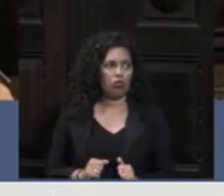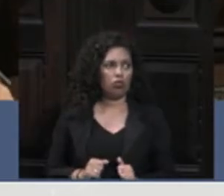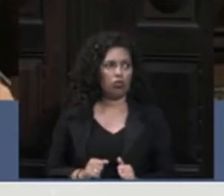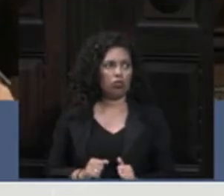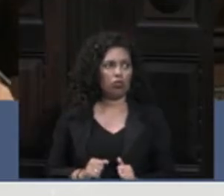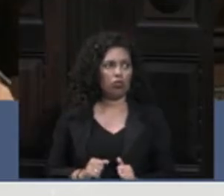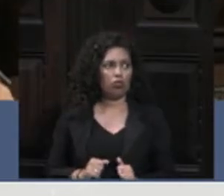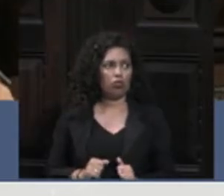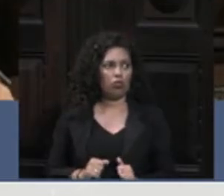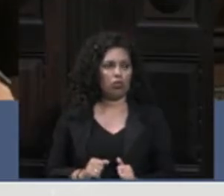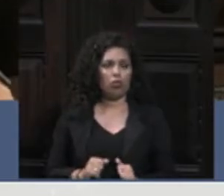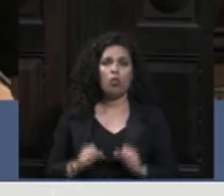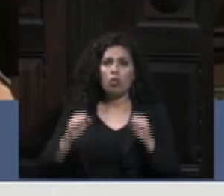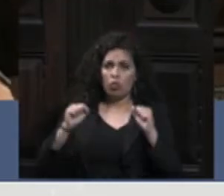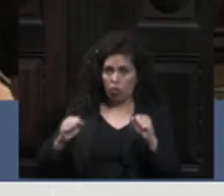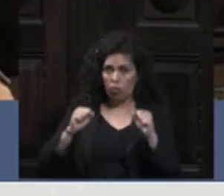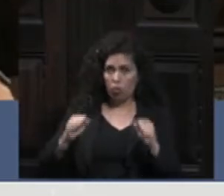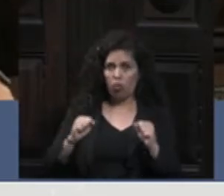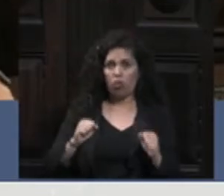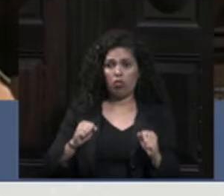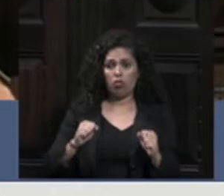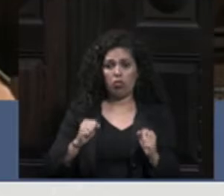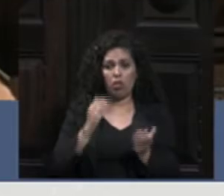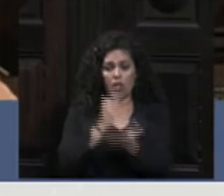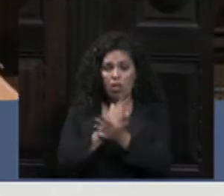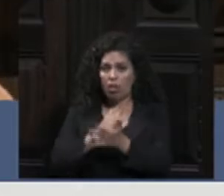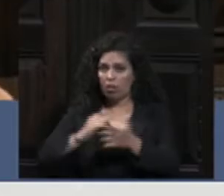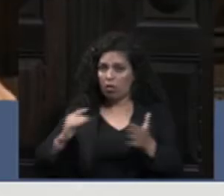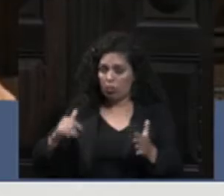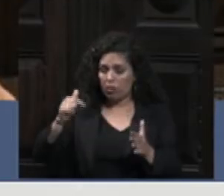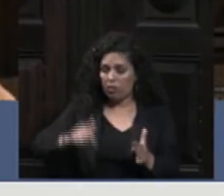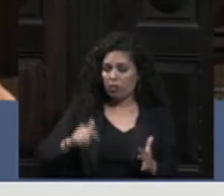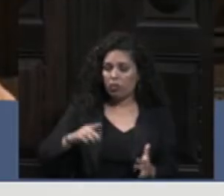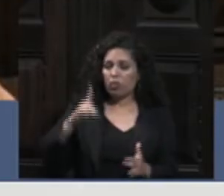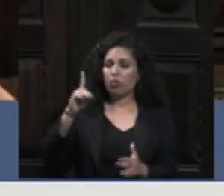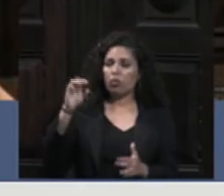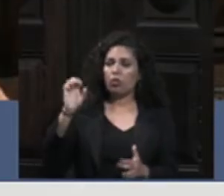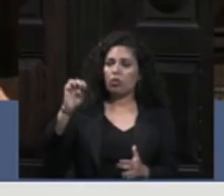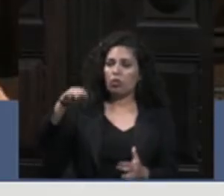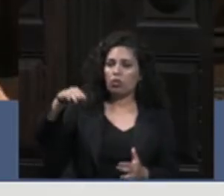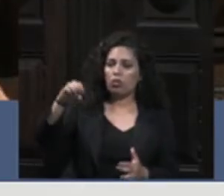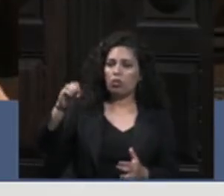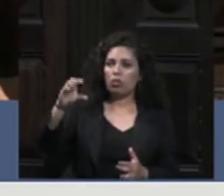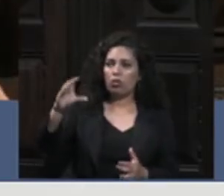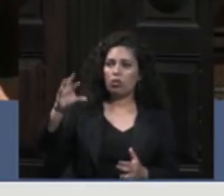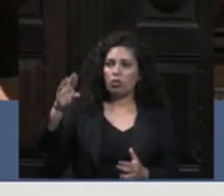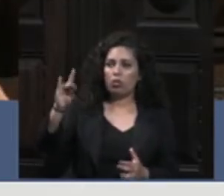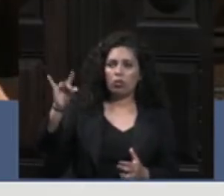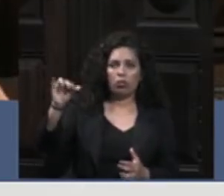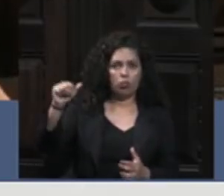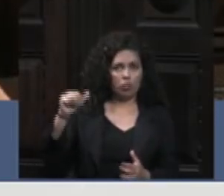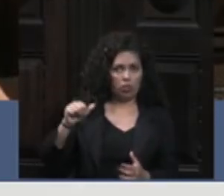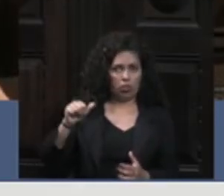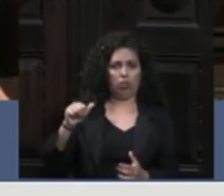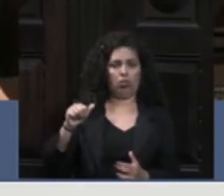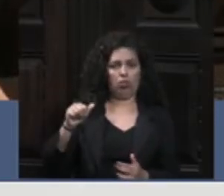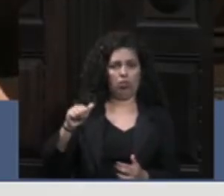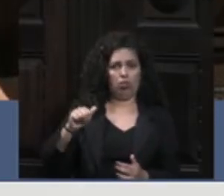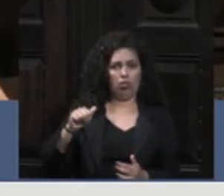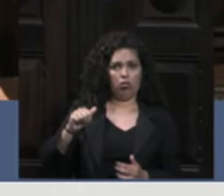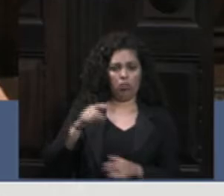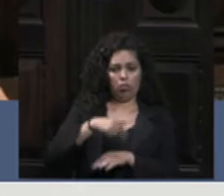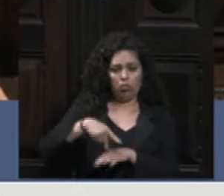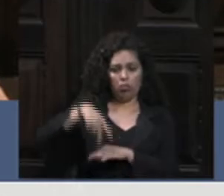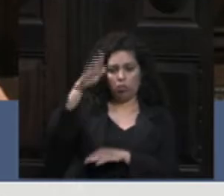a nossa democracia. Volto a dizer, quer seja pela direita,